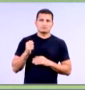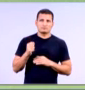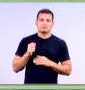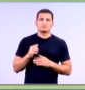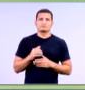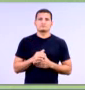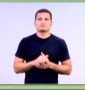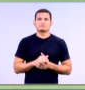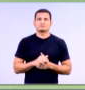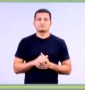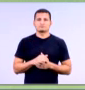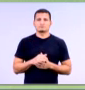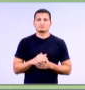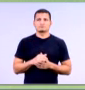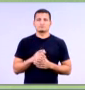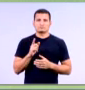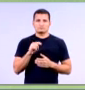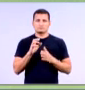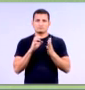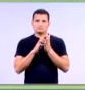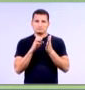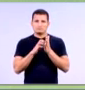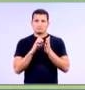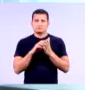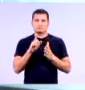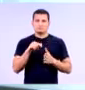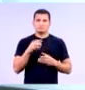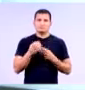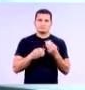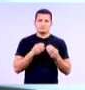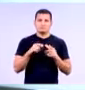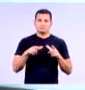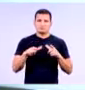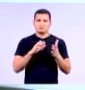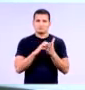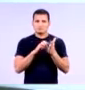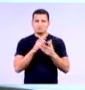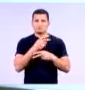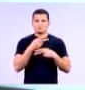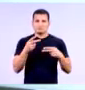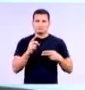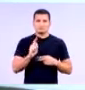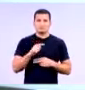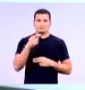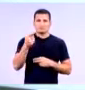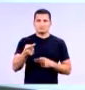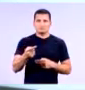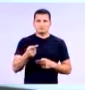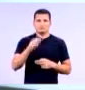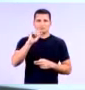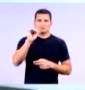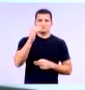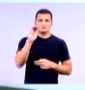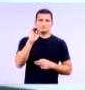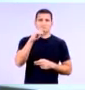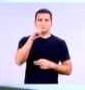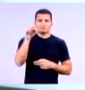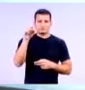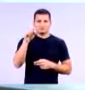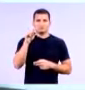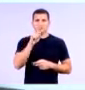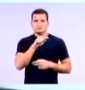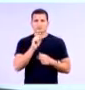funciona as características, é assim como a gente trabalha com as características do objeto e depois com as ações que ele executa,